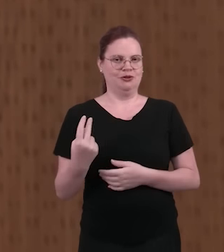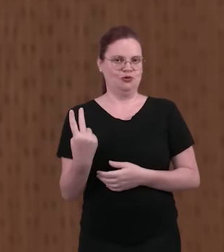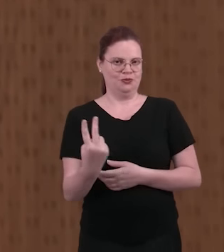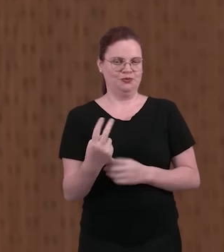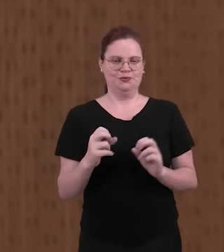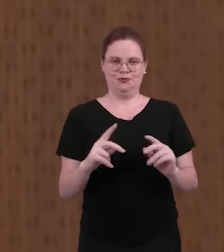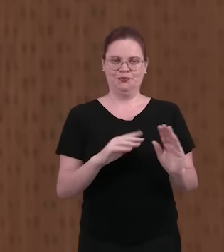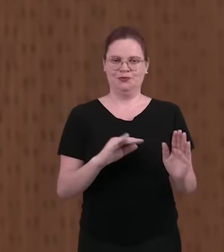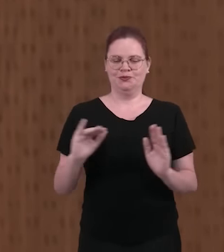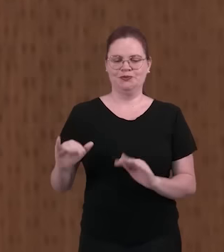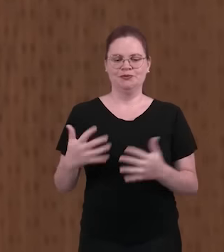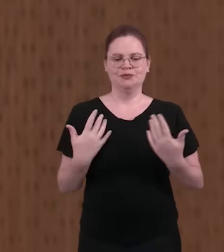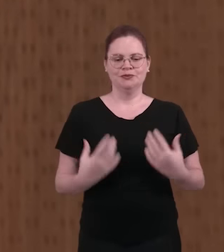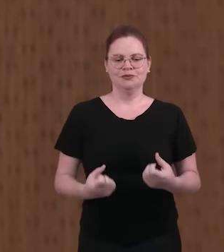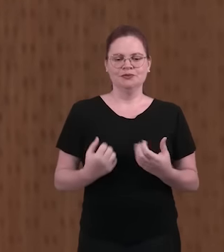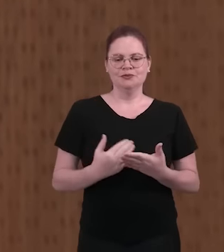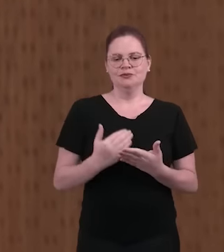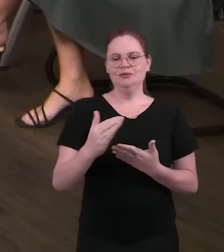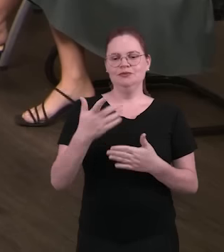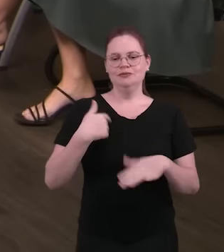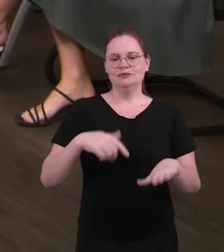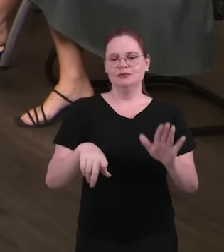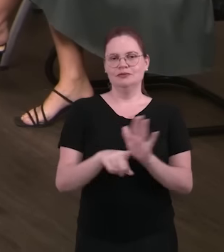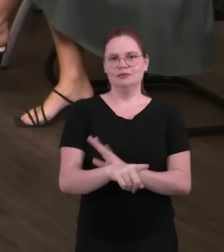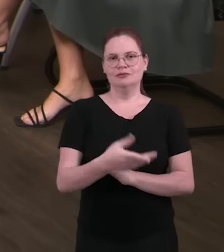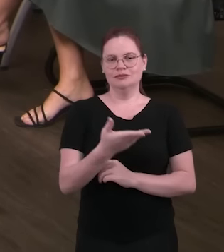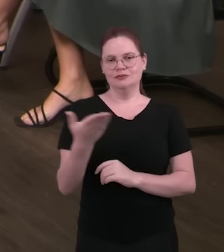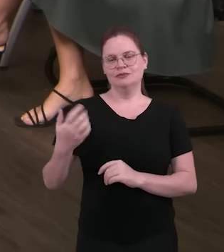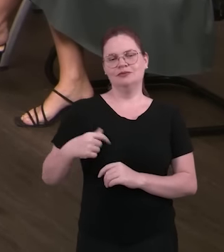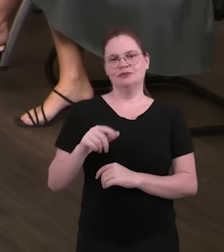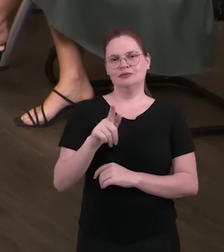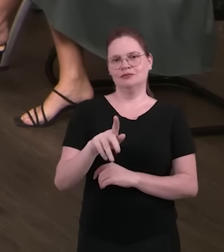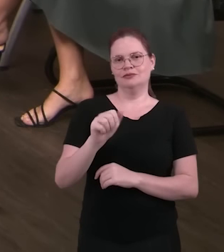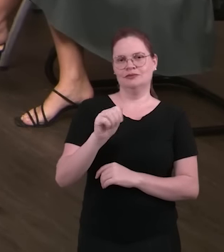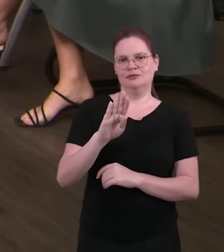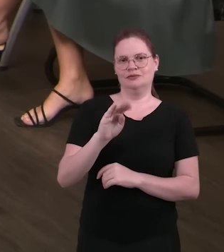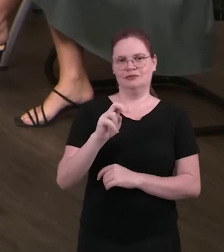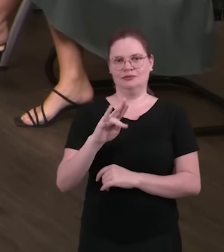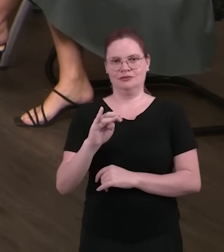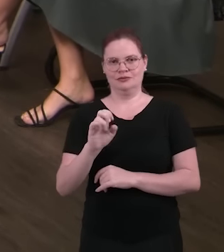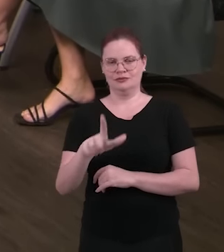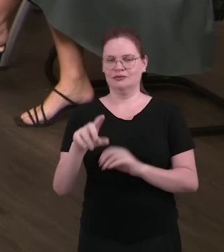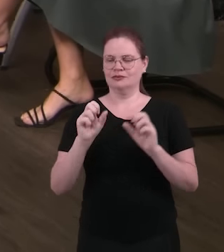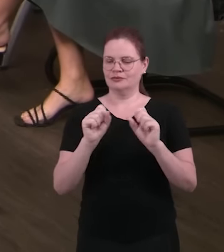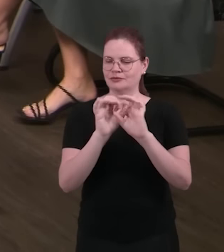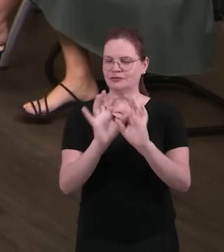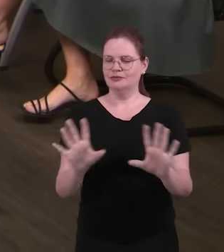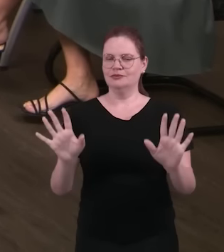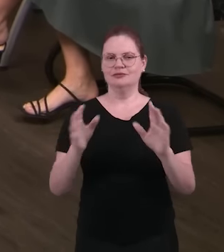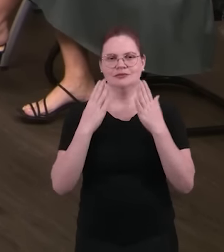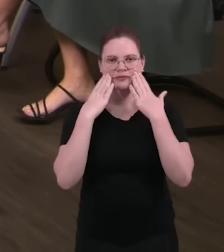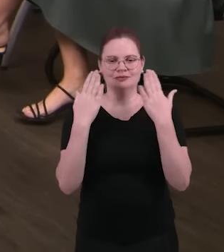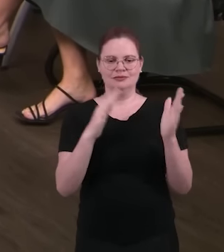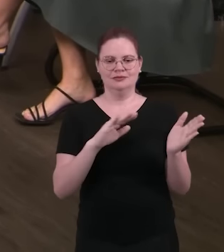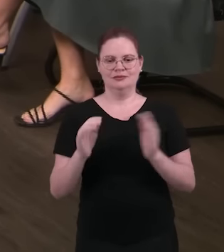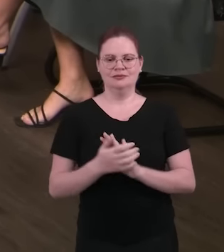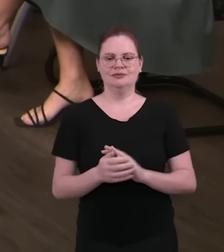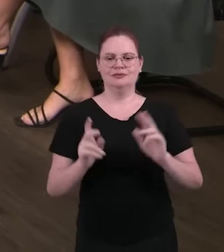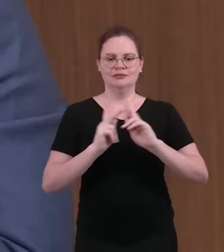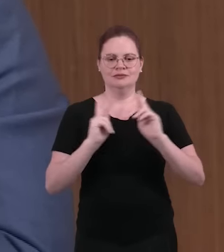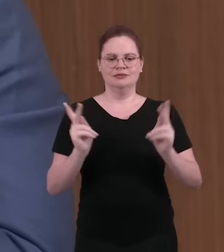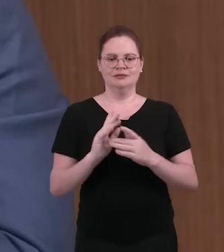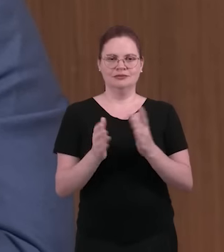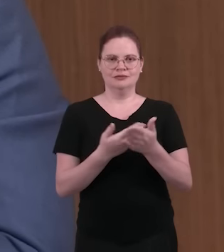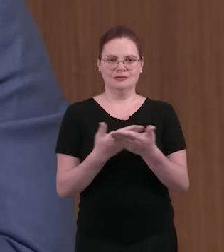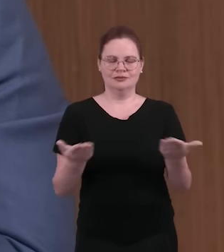vamos lá, vamos começar aqui no estúdio com a primeira pergunta, com o Gabriel. Pode se apresentar, fique à vontade. A paz do Senhor, pastor, a paz do Senhor, os